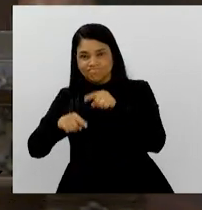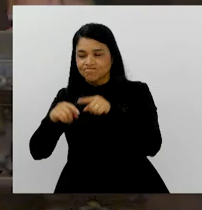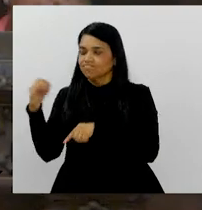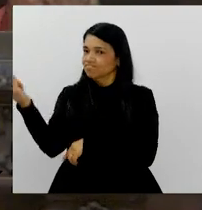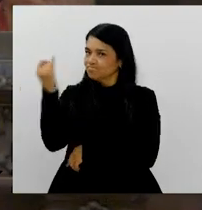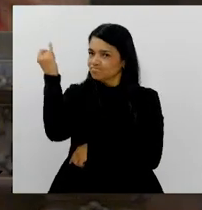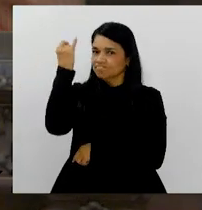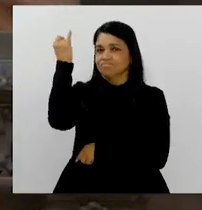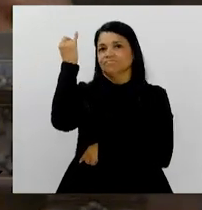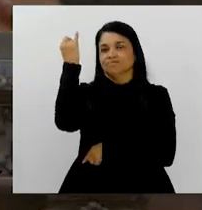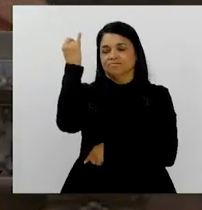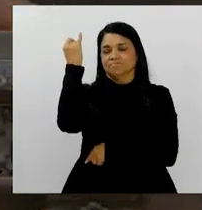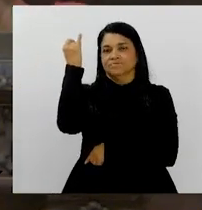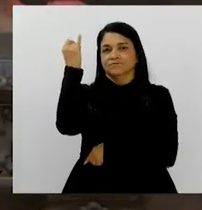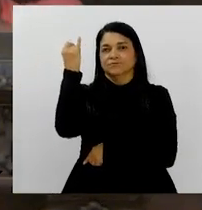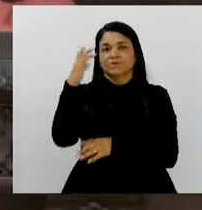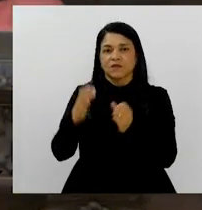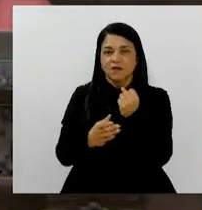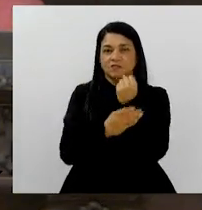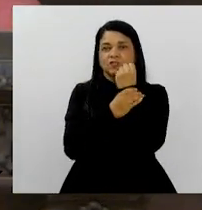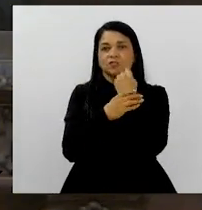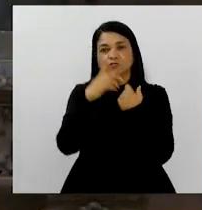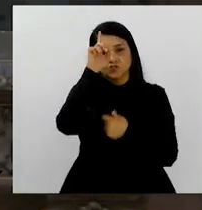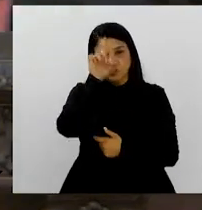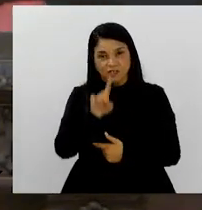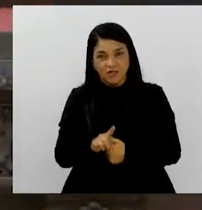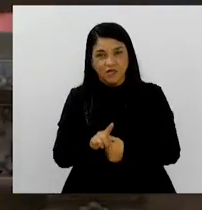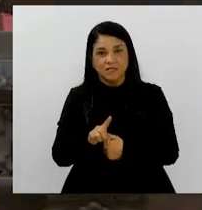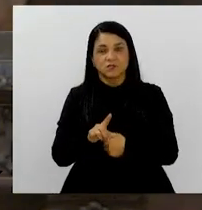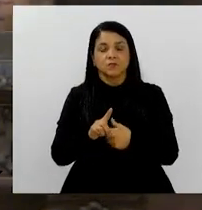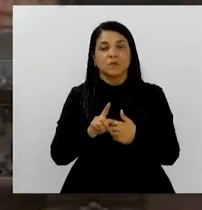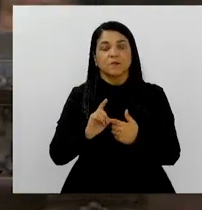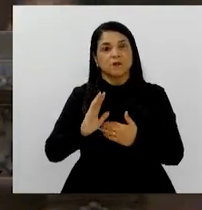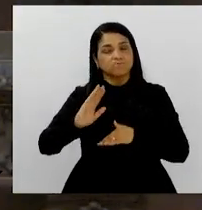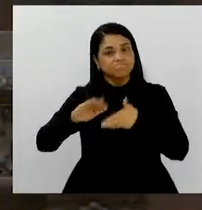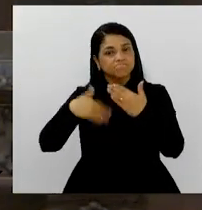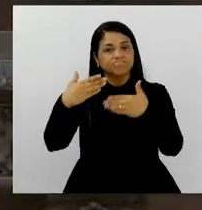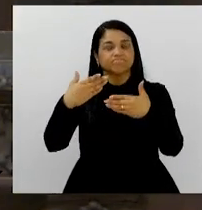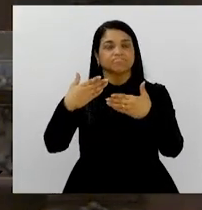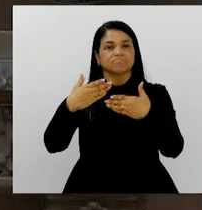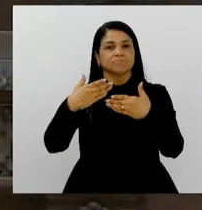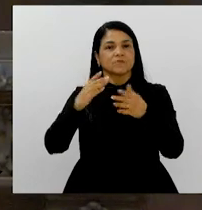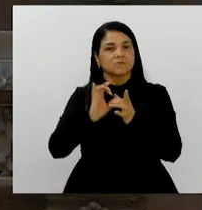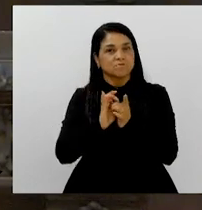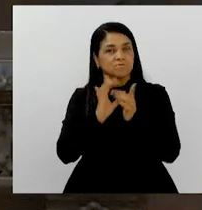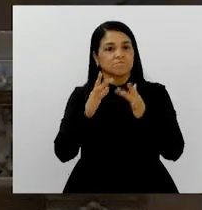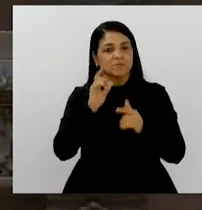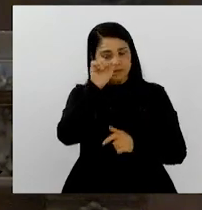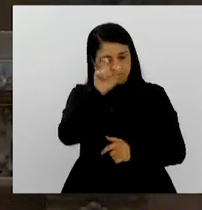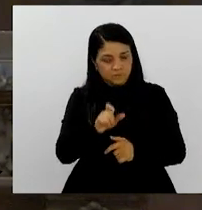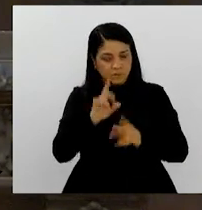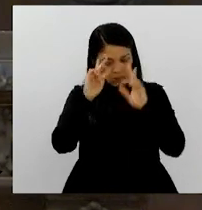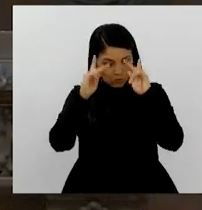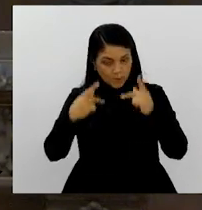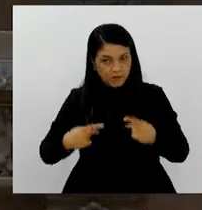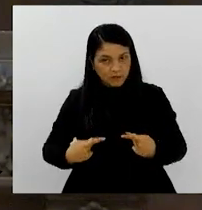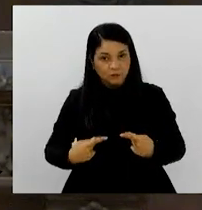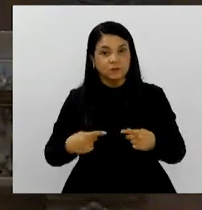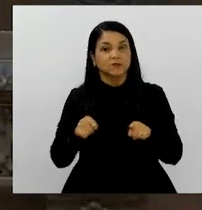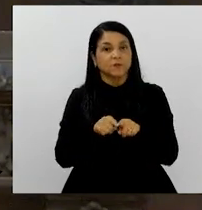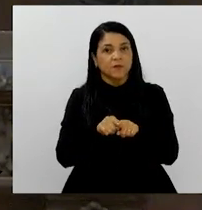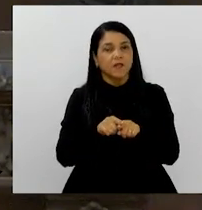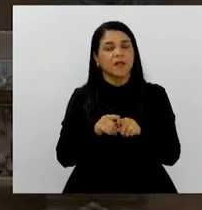importante para garantia de direitos, para emancipação do ser humano, ela também gera emprego